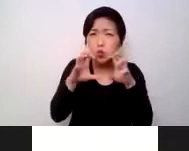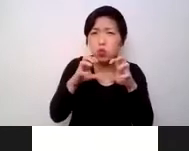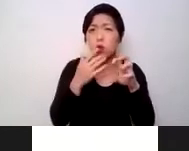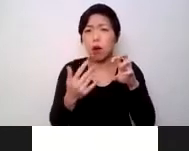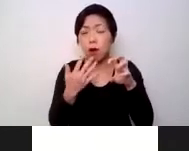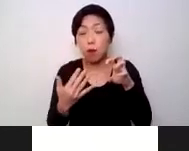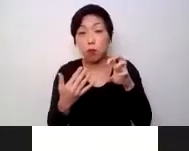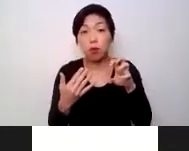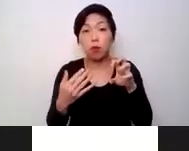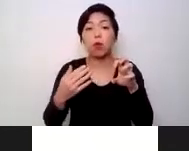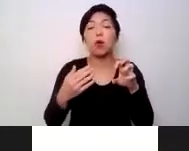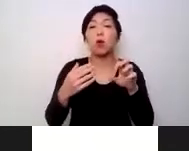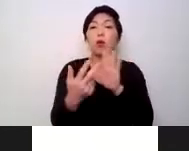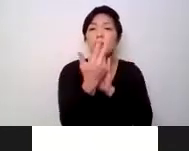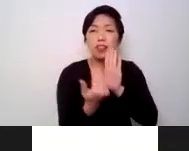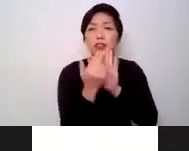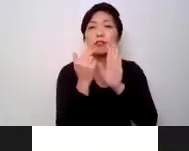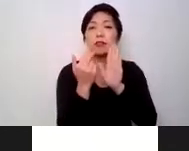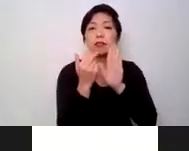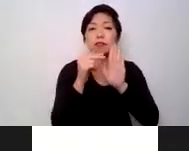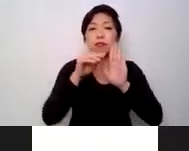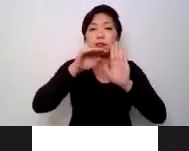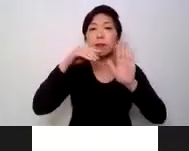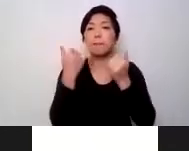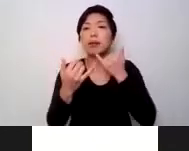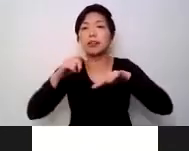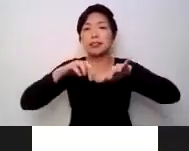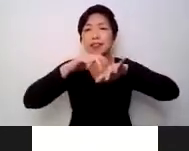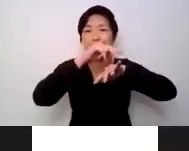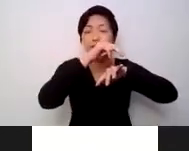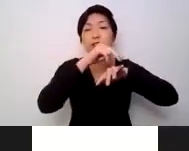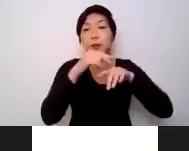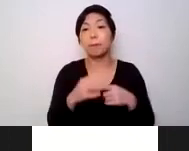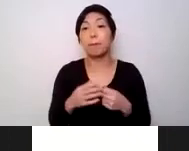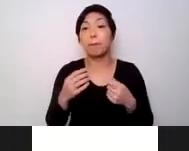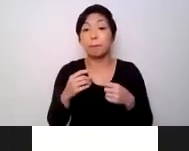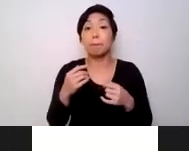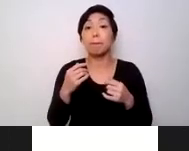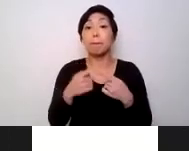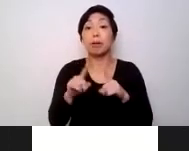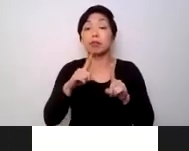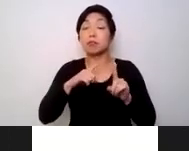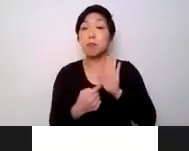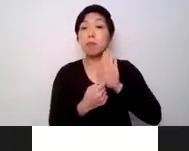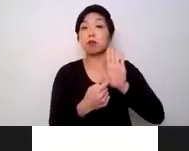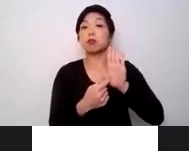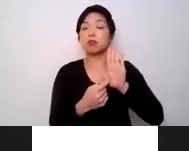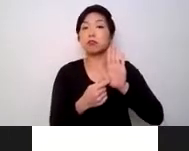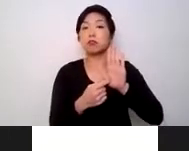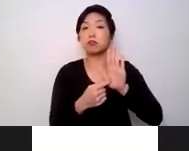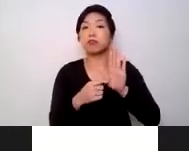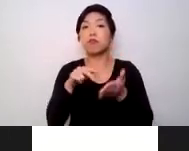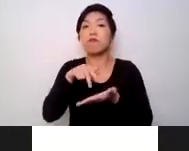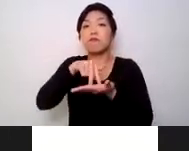um desenho escalonado ali que acaba dando uma característica de estabilidade e durabilidade esse era